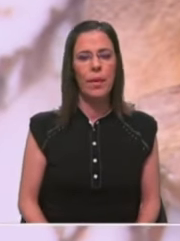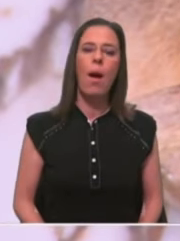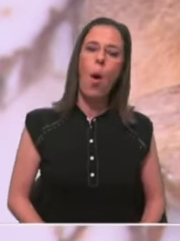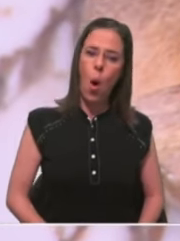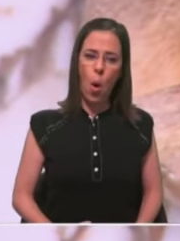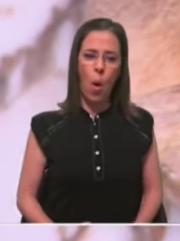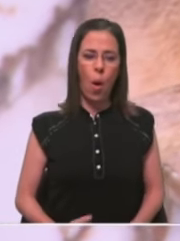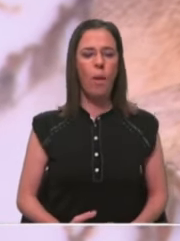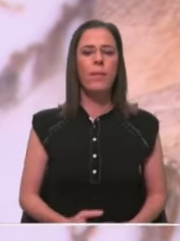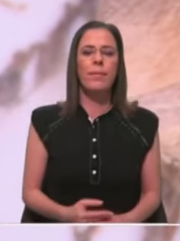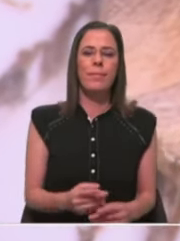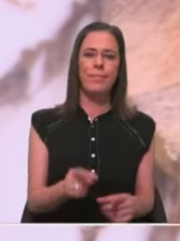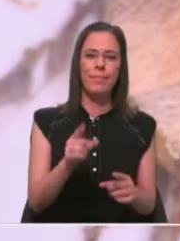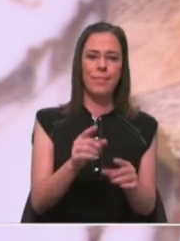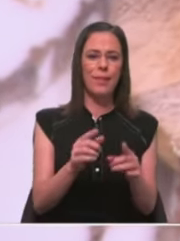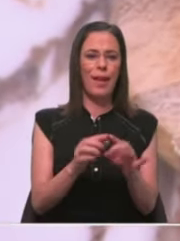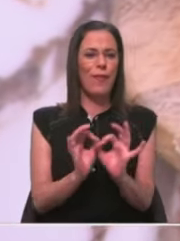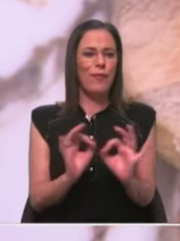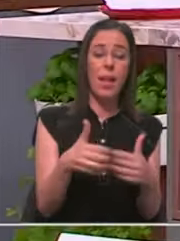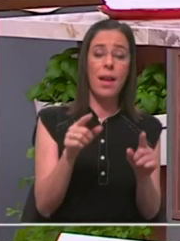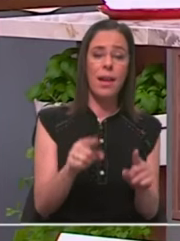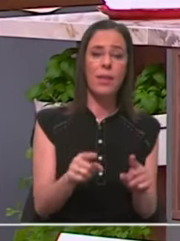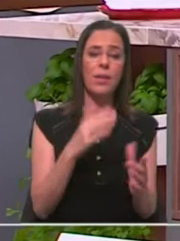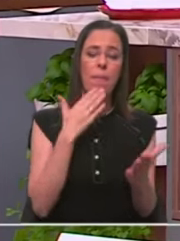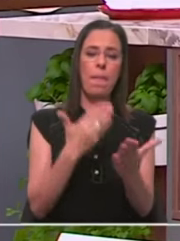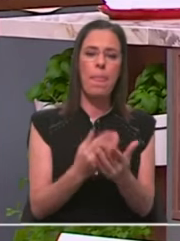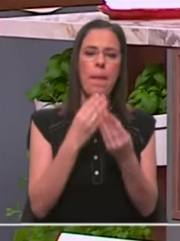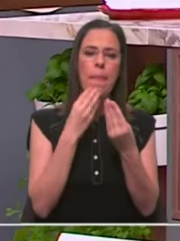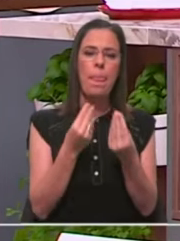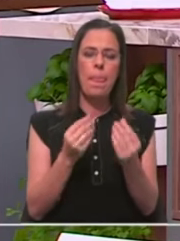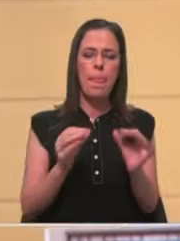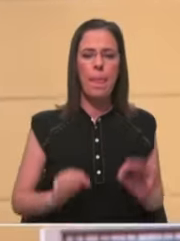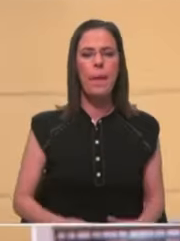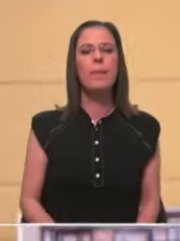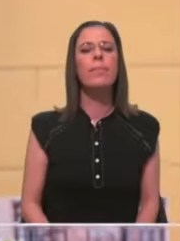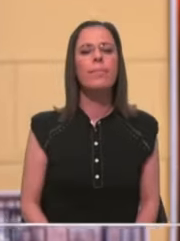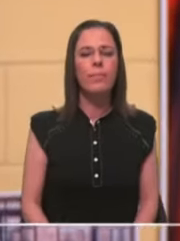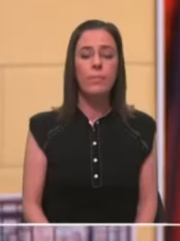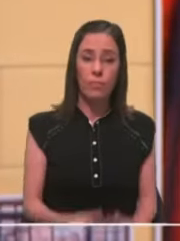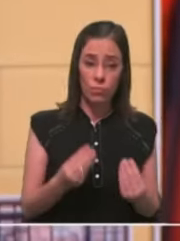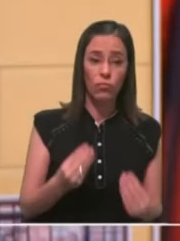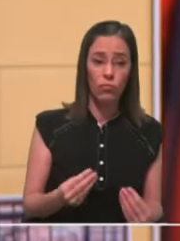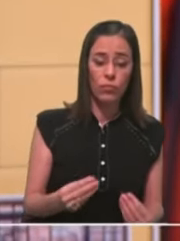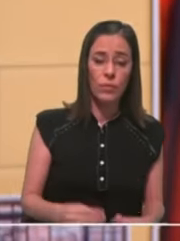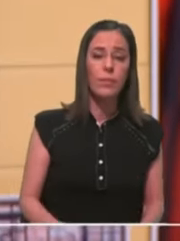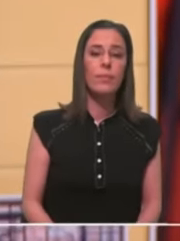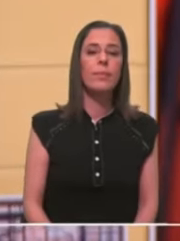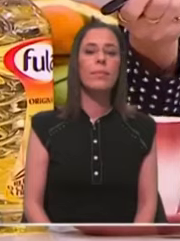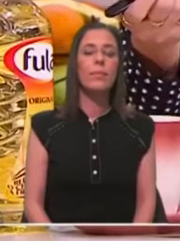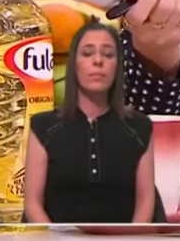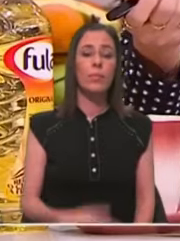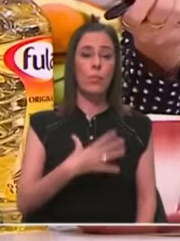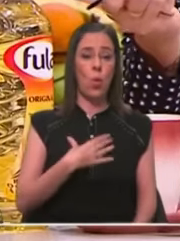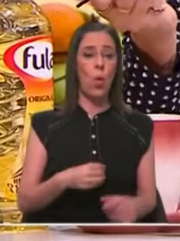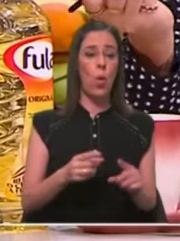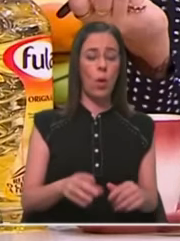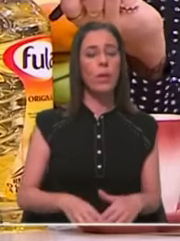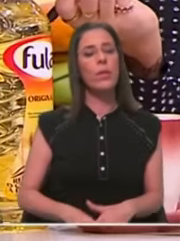Olha que... Está assim, está gourmet. Está ou não está? Um toquezinho mais fresquinho. Tão boas. Eu gosto que elas fiquem